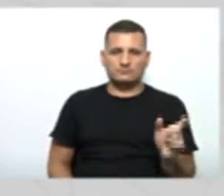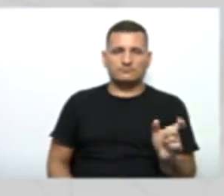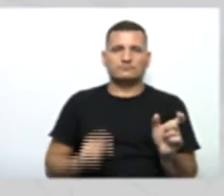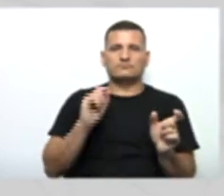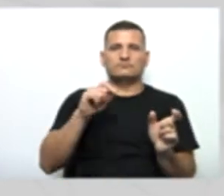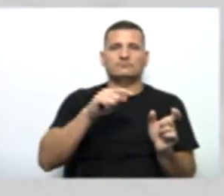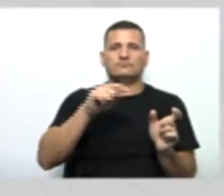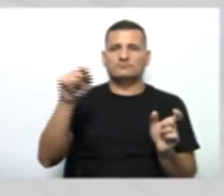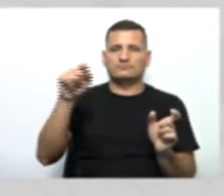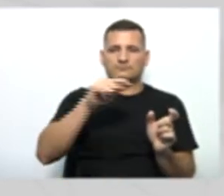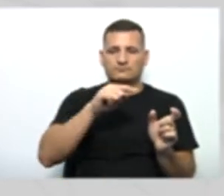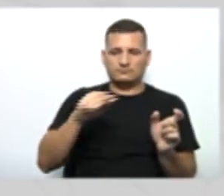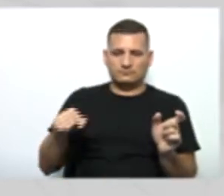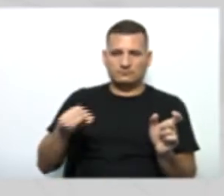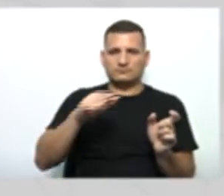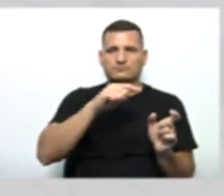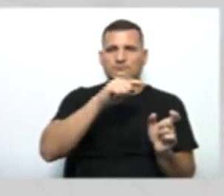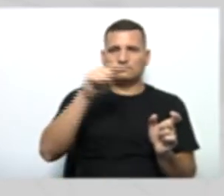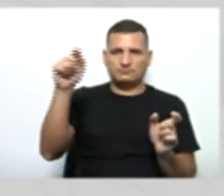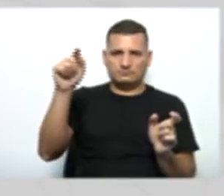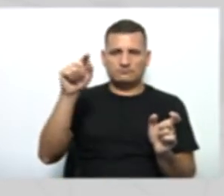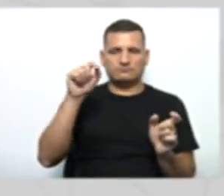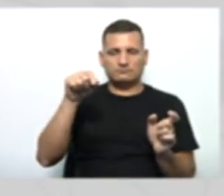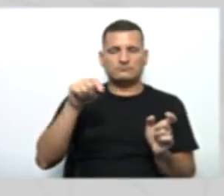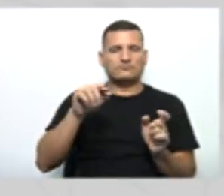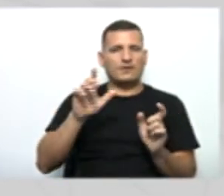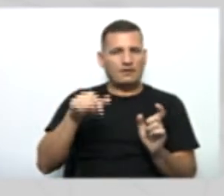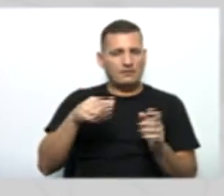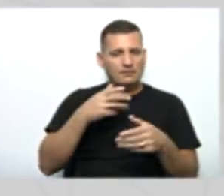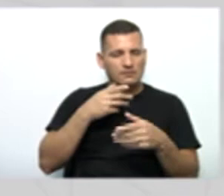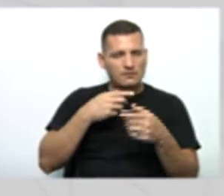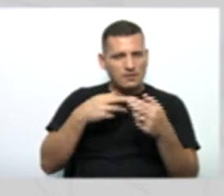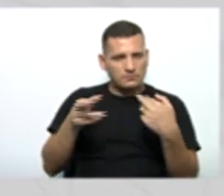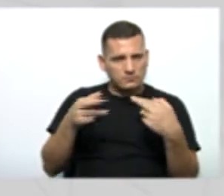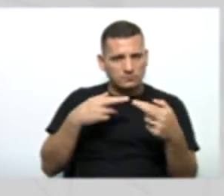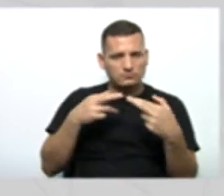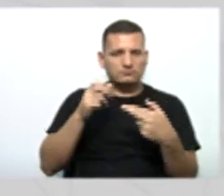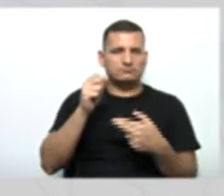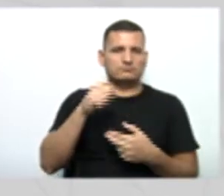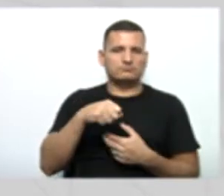de uso. É um relacionamento? Sim, com certeza. Certo?